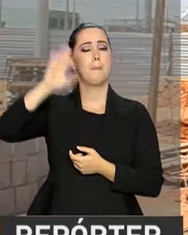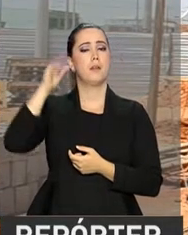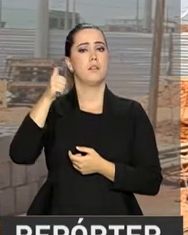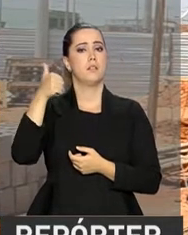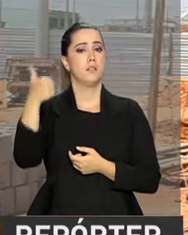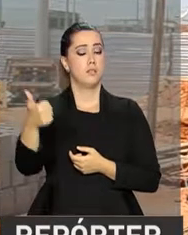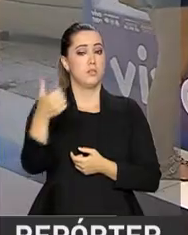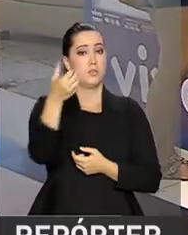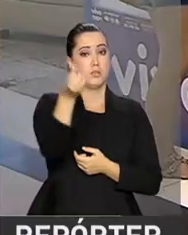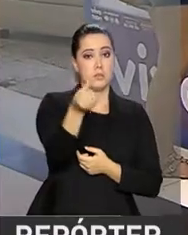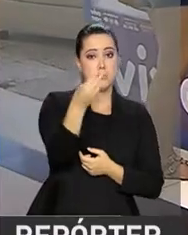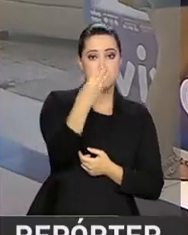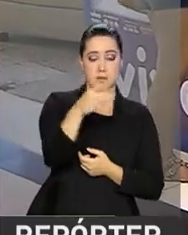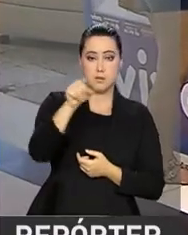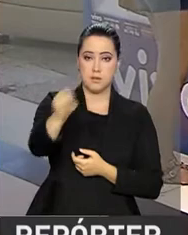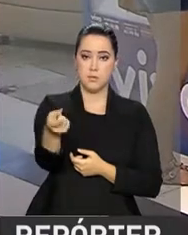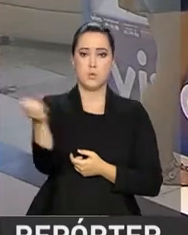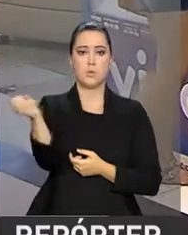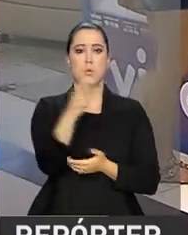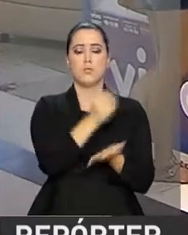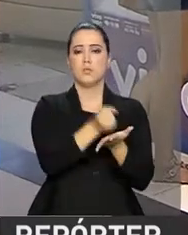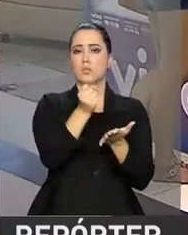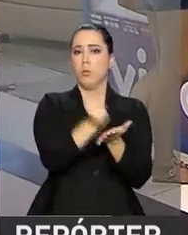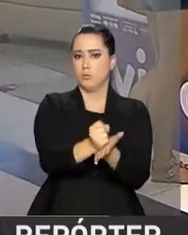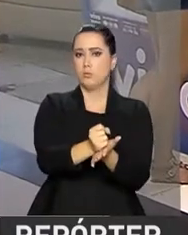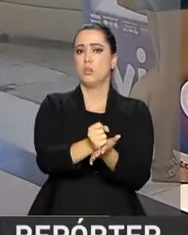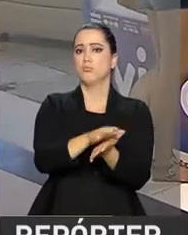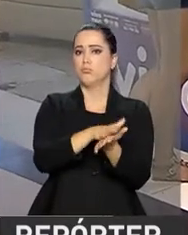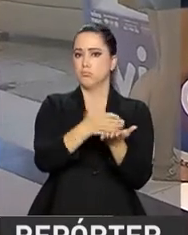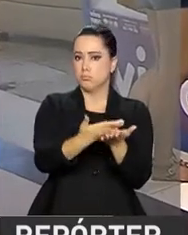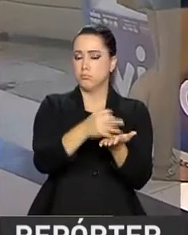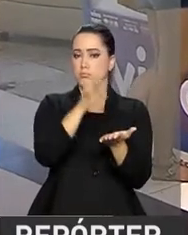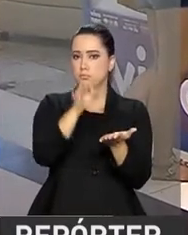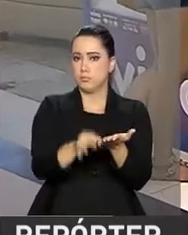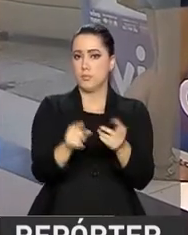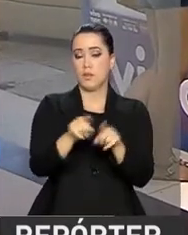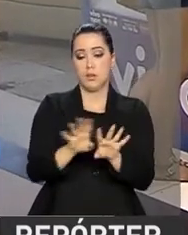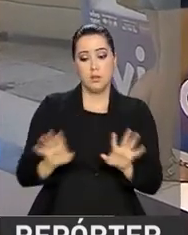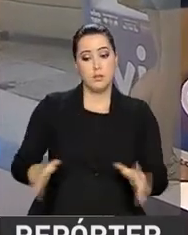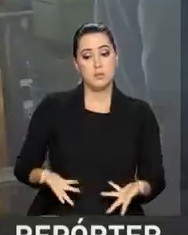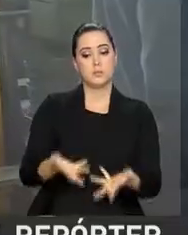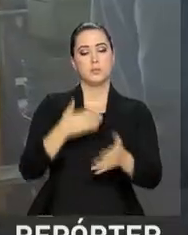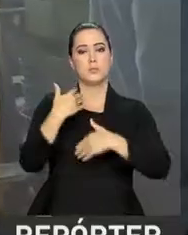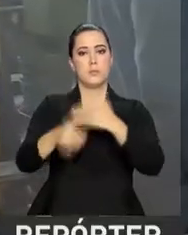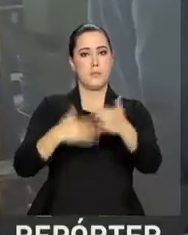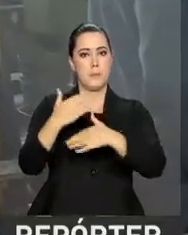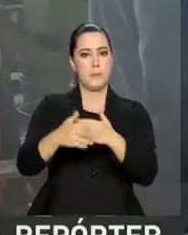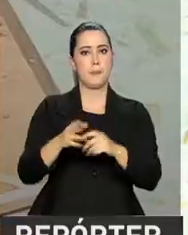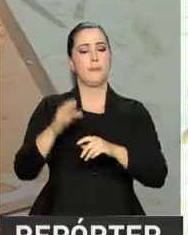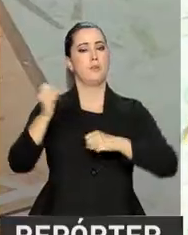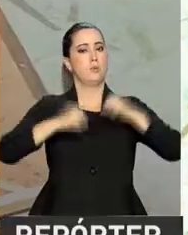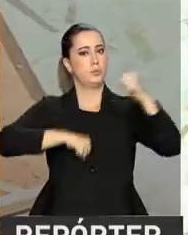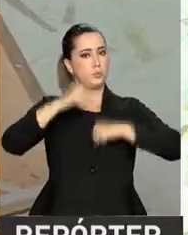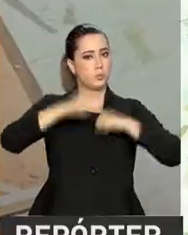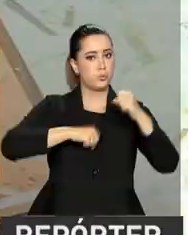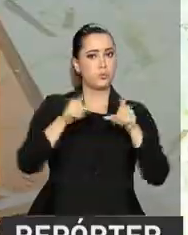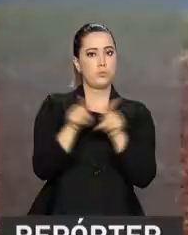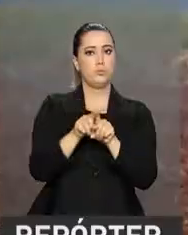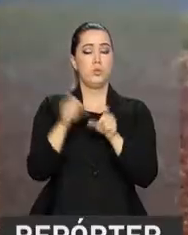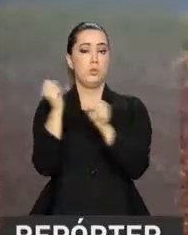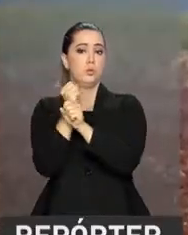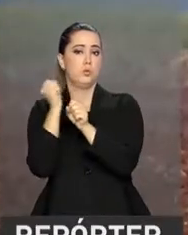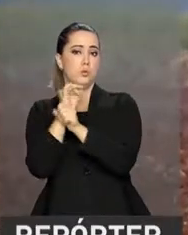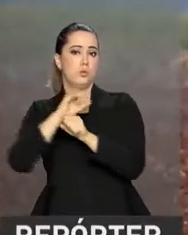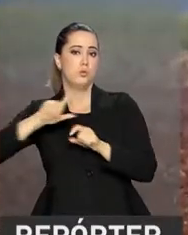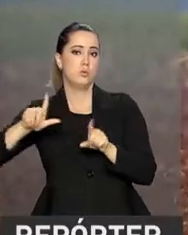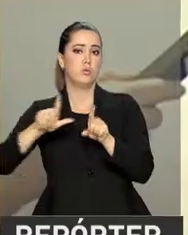163 mil novas contratações com carteira assinada e impulsionados pelo avanço da indústria da construção civil e